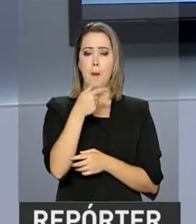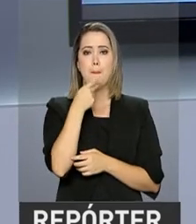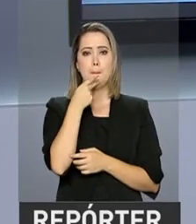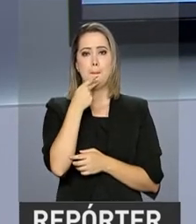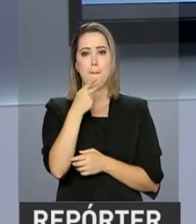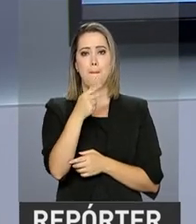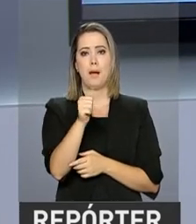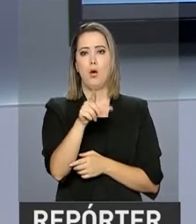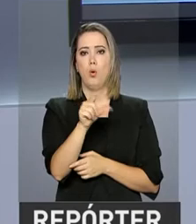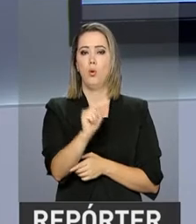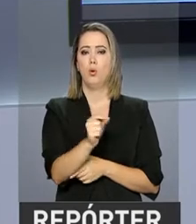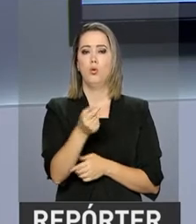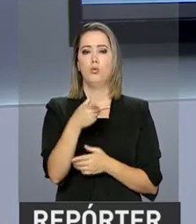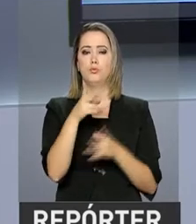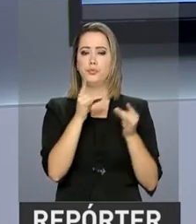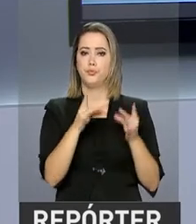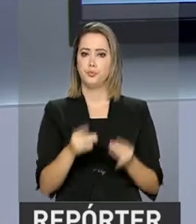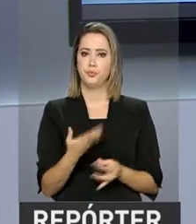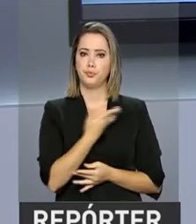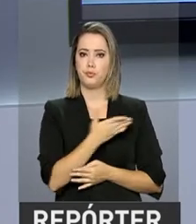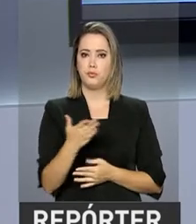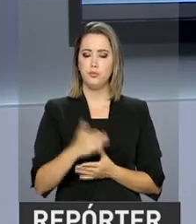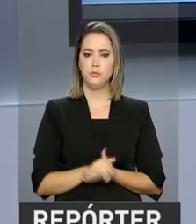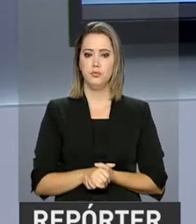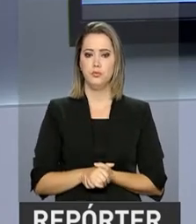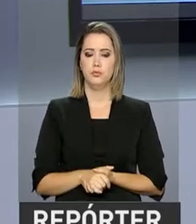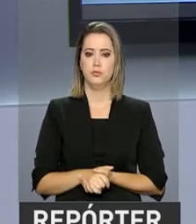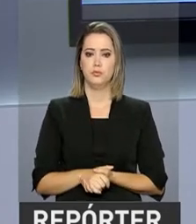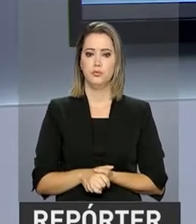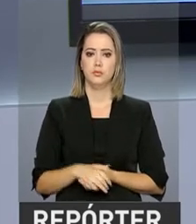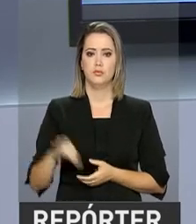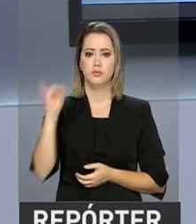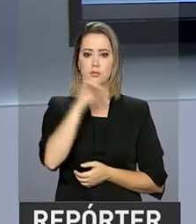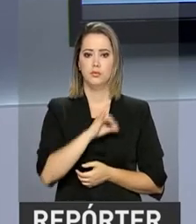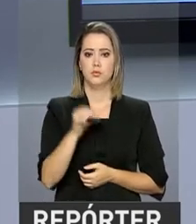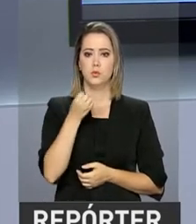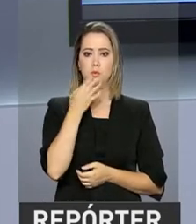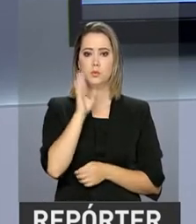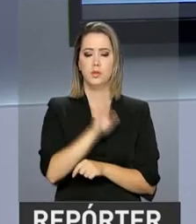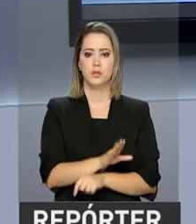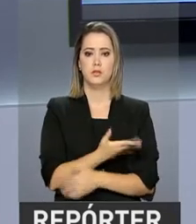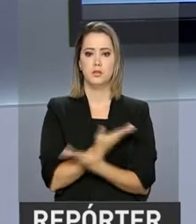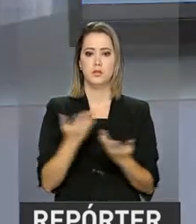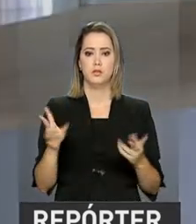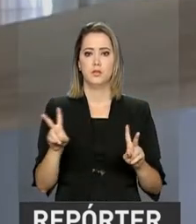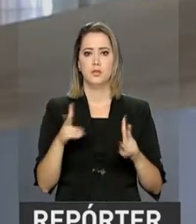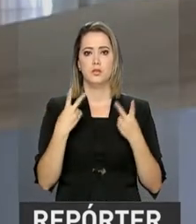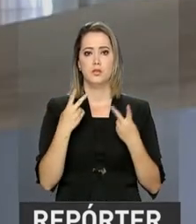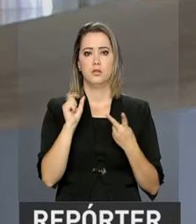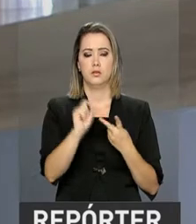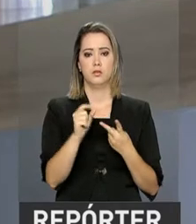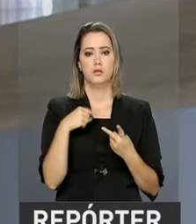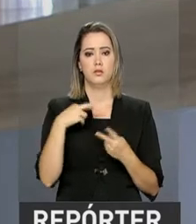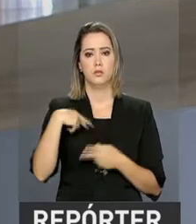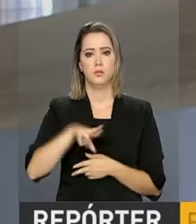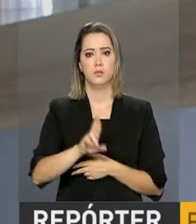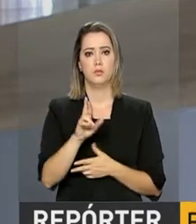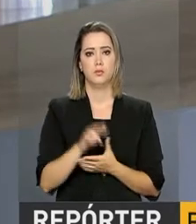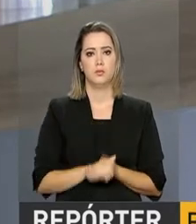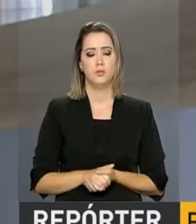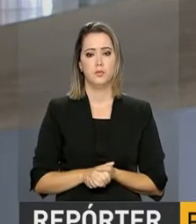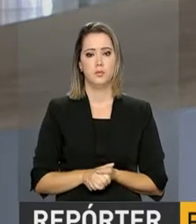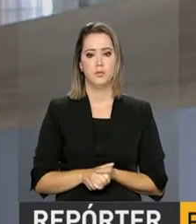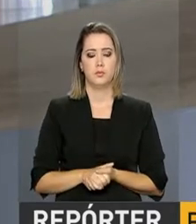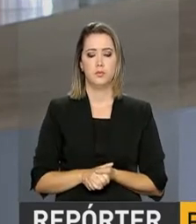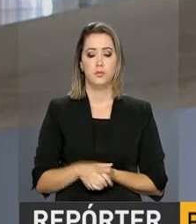gente olá paulo boa tarde pra você roberto boa tarde boa tarde a todos que nos assistem na tv nbr